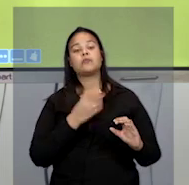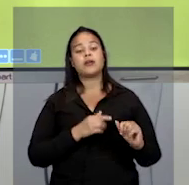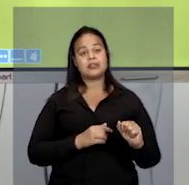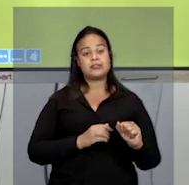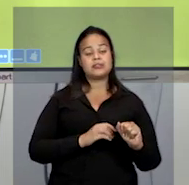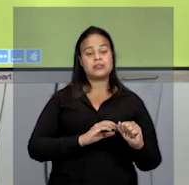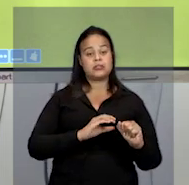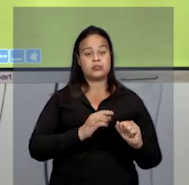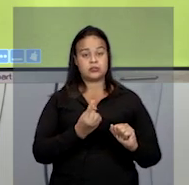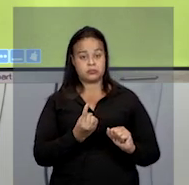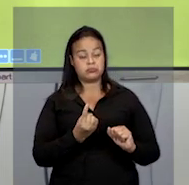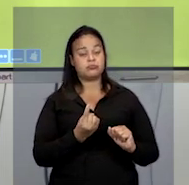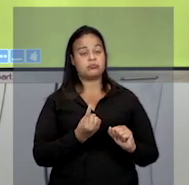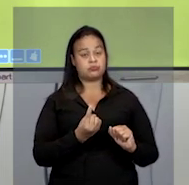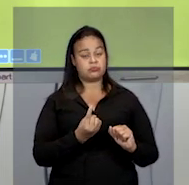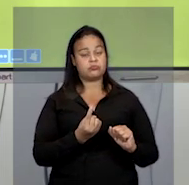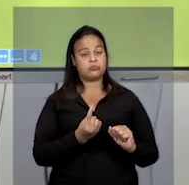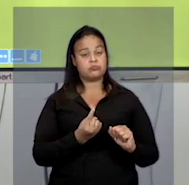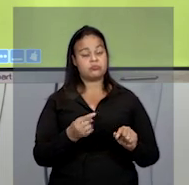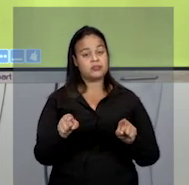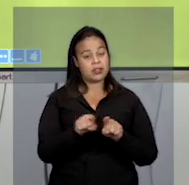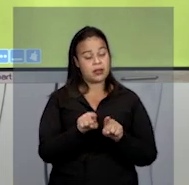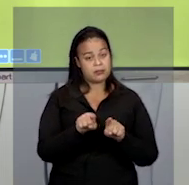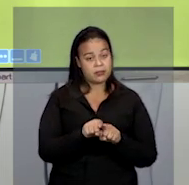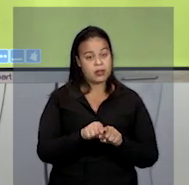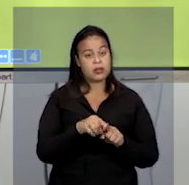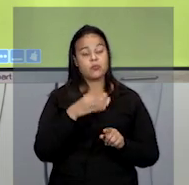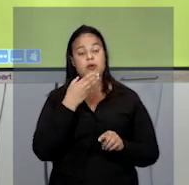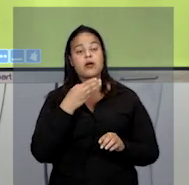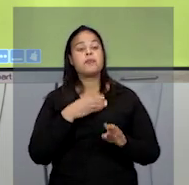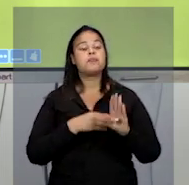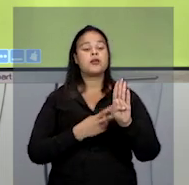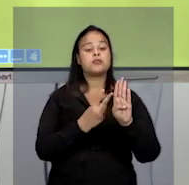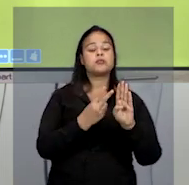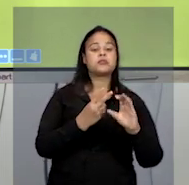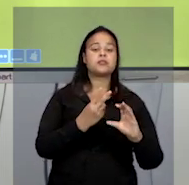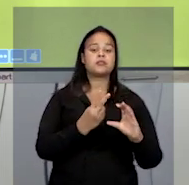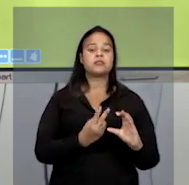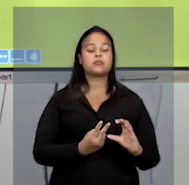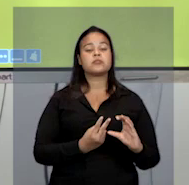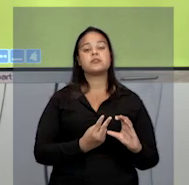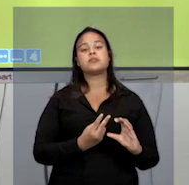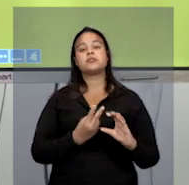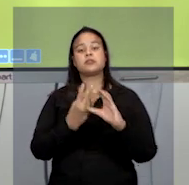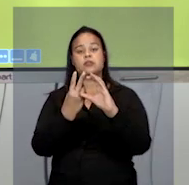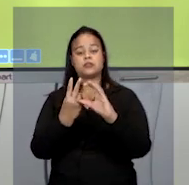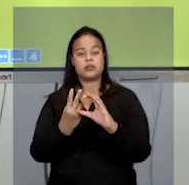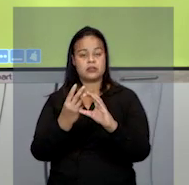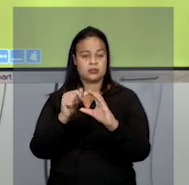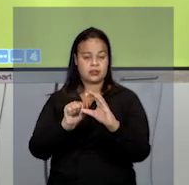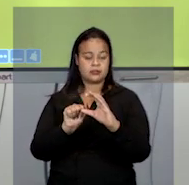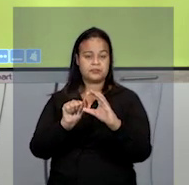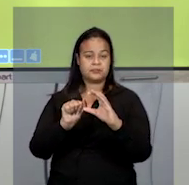AC1, ou seja, este lado, assim como B2, C2 está para C2A.